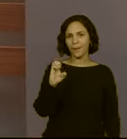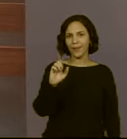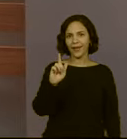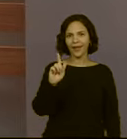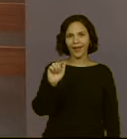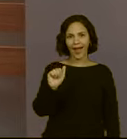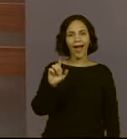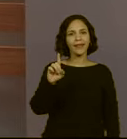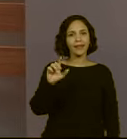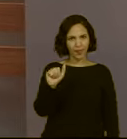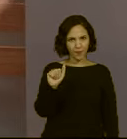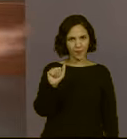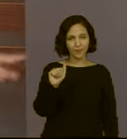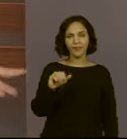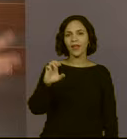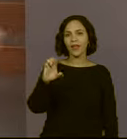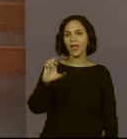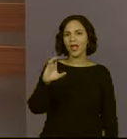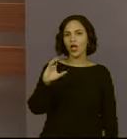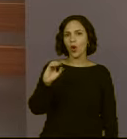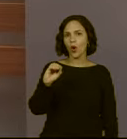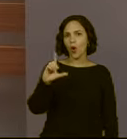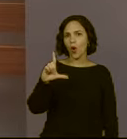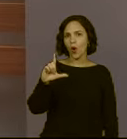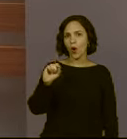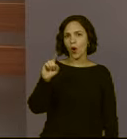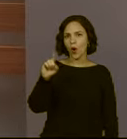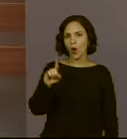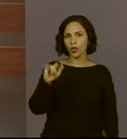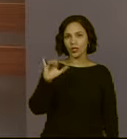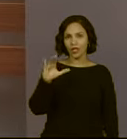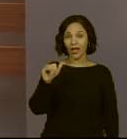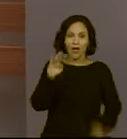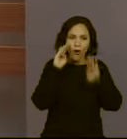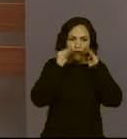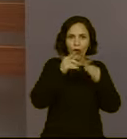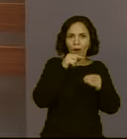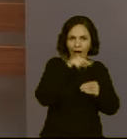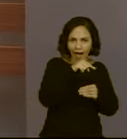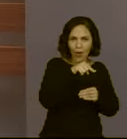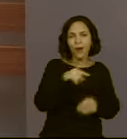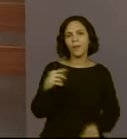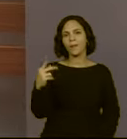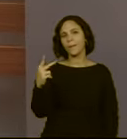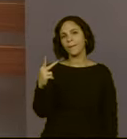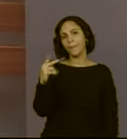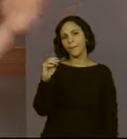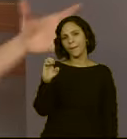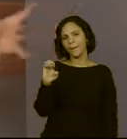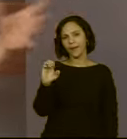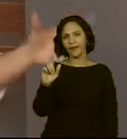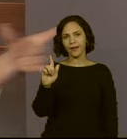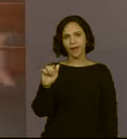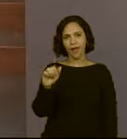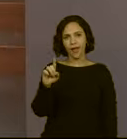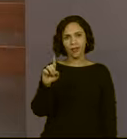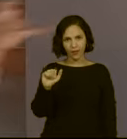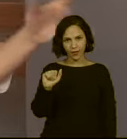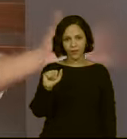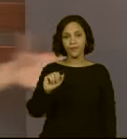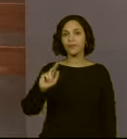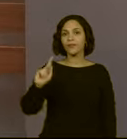Ecológica por causa que da água pegada aí Esse é um cálculo que inclusive se você quiser